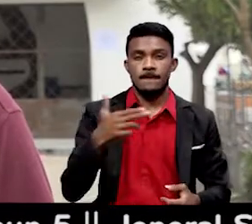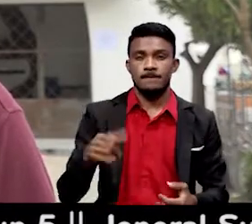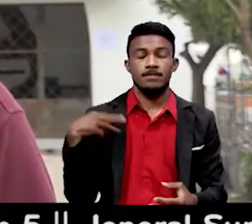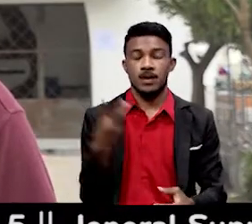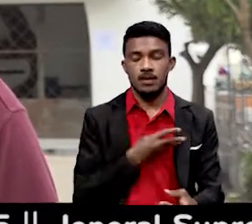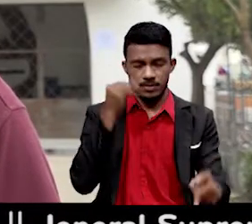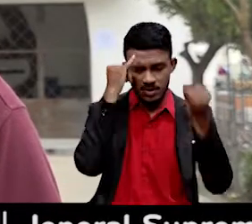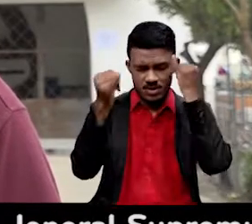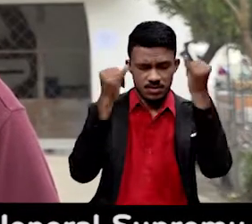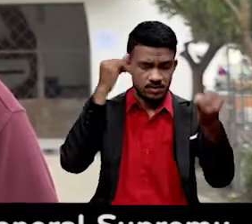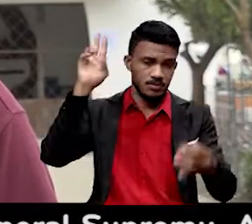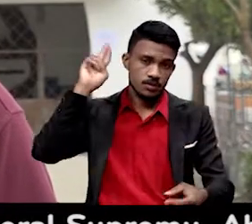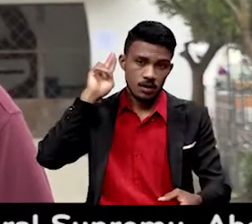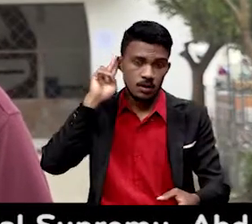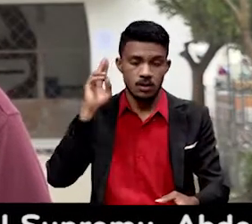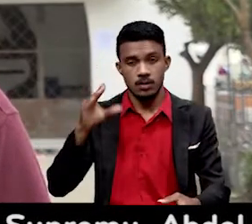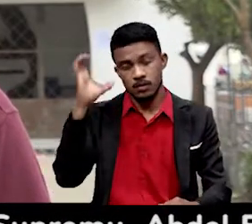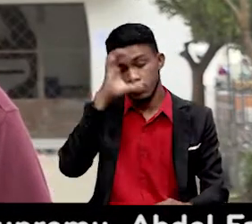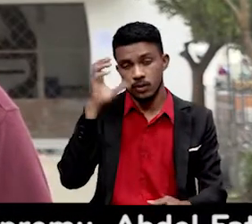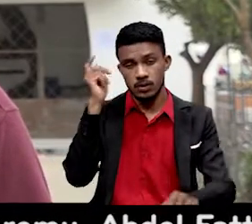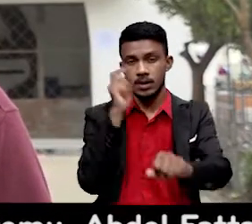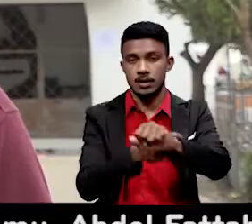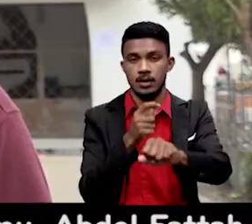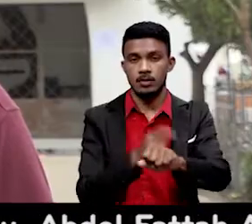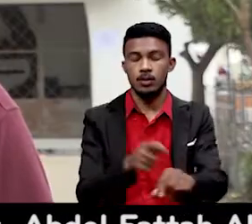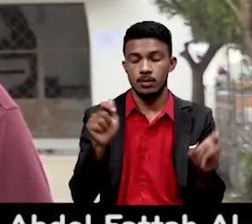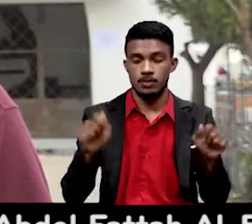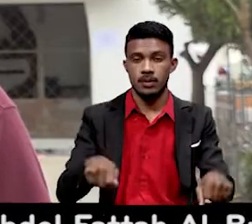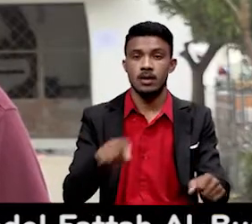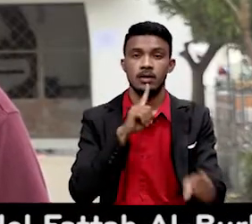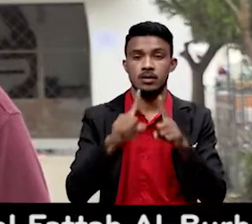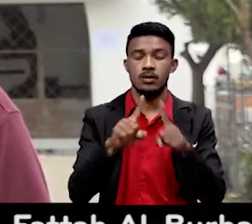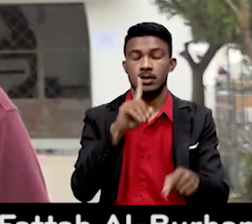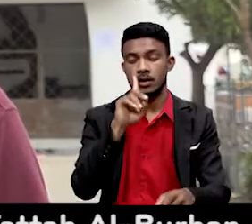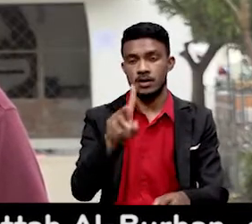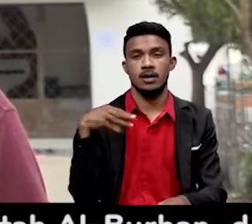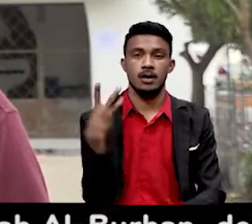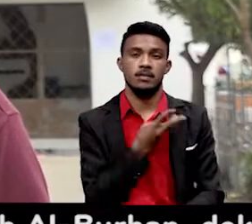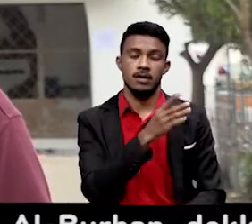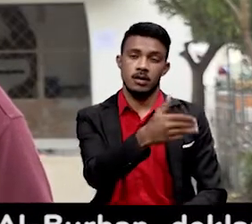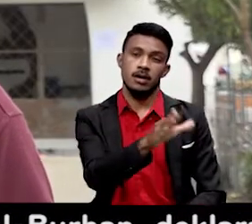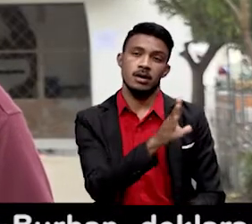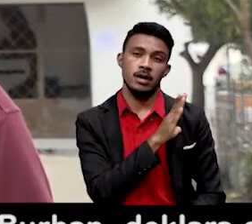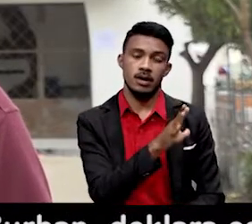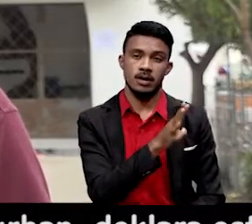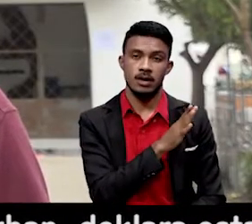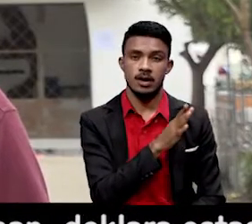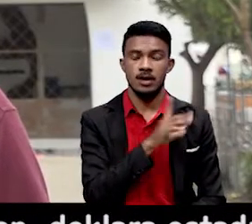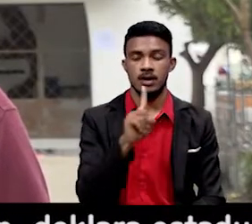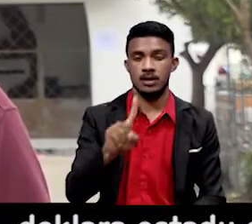am tem que am precisa buka tempo at bele concretizar da ne. Eu agora, mal não está por isso tem que